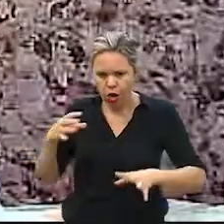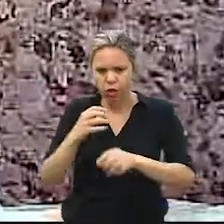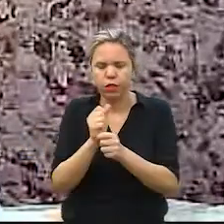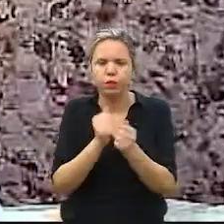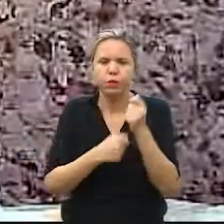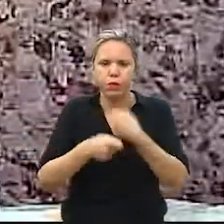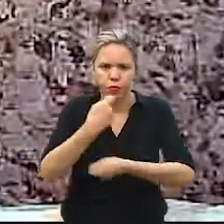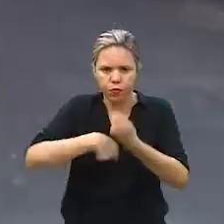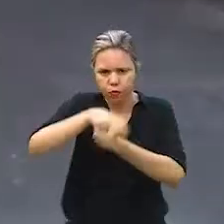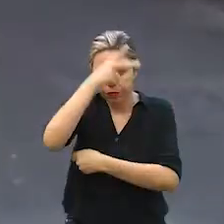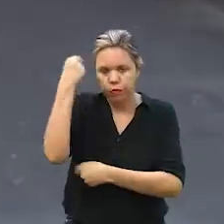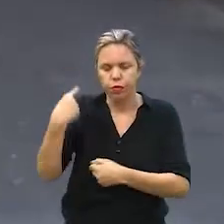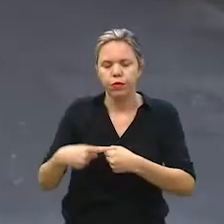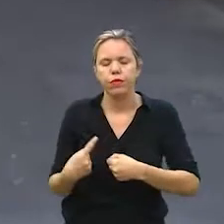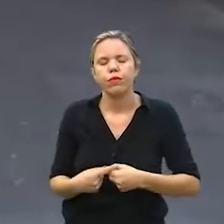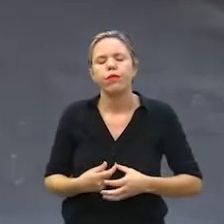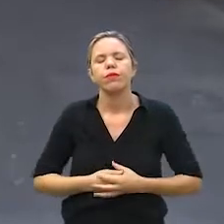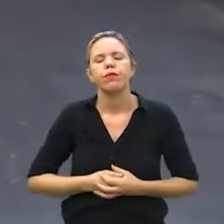pública municipal.